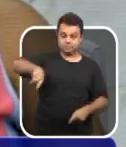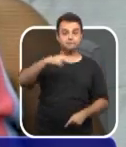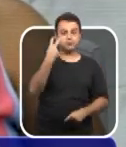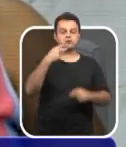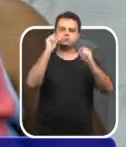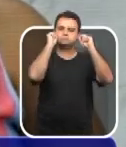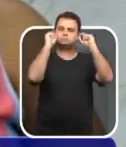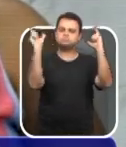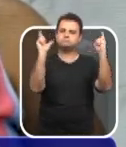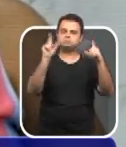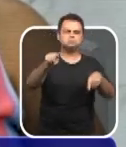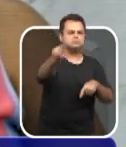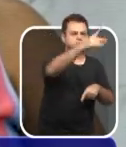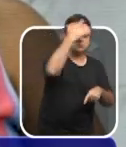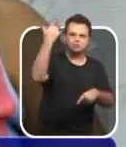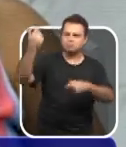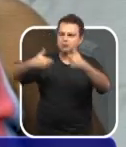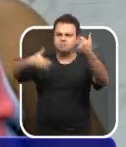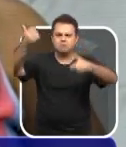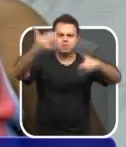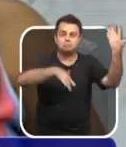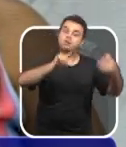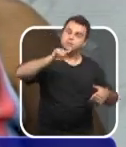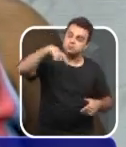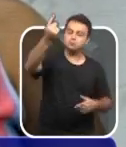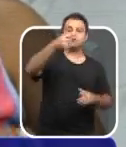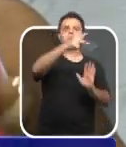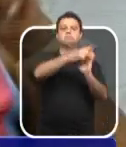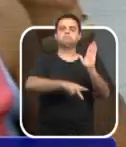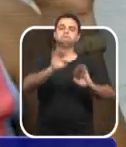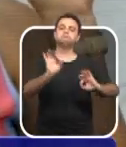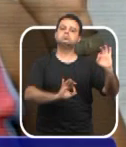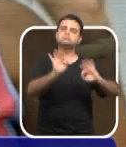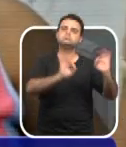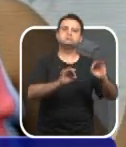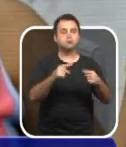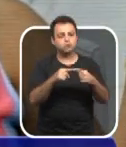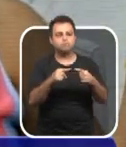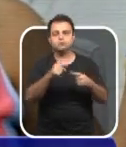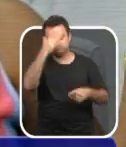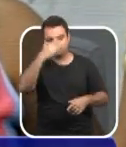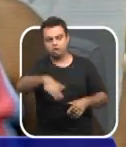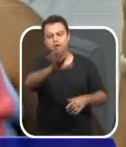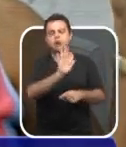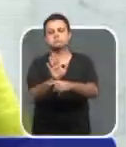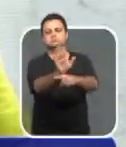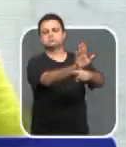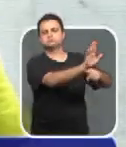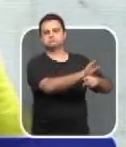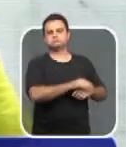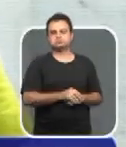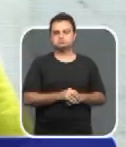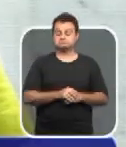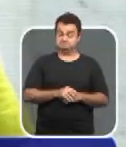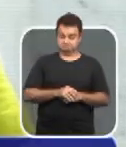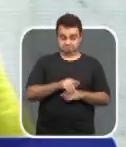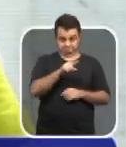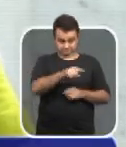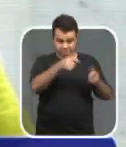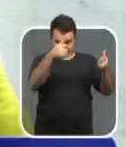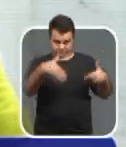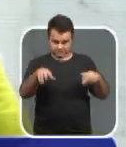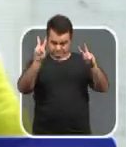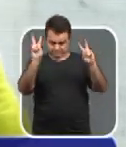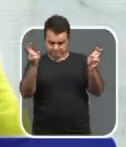através dessas falas, desses debates, que surgem políticas públicas que alcançam todos lá fora. Sim, você acabou de levantar uma pauta que eu acredito